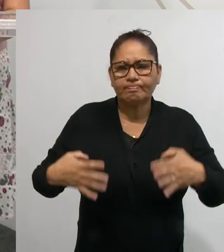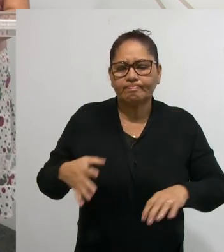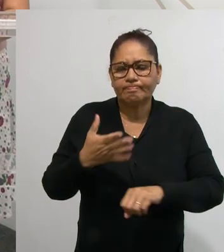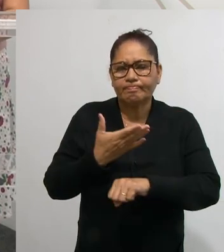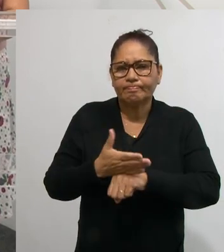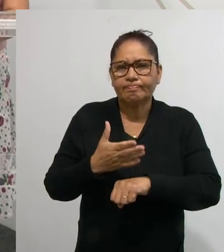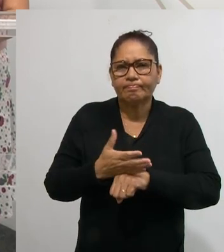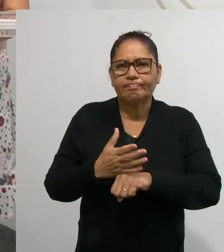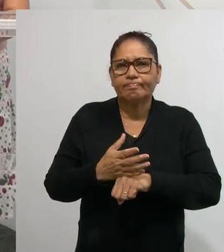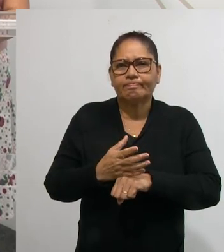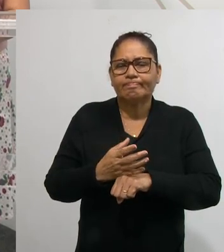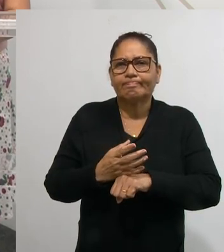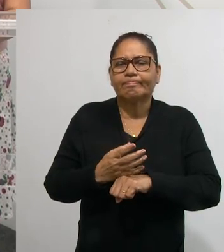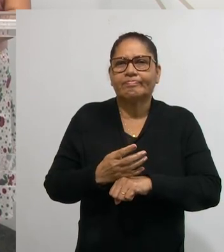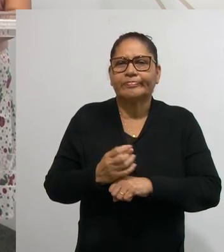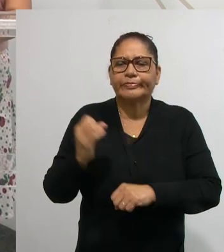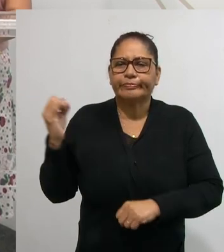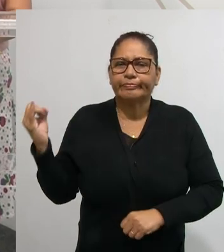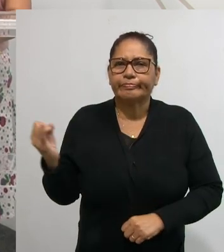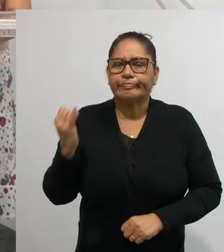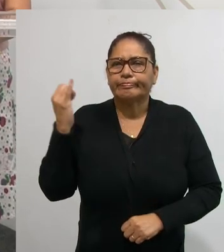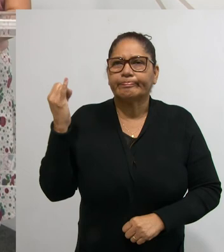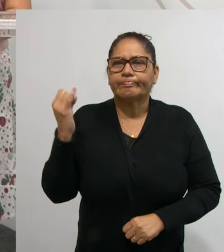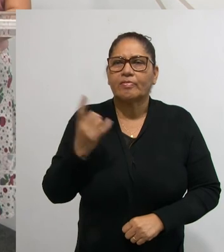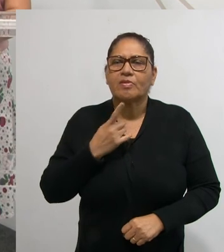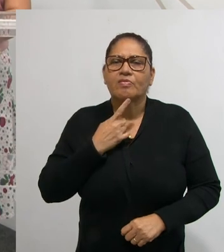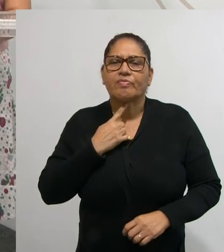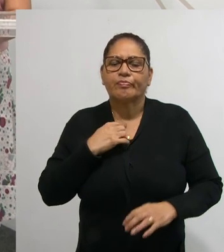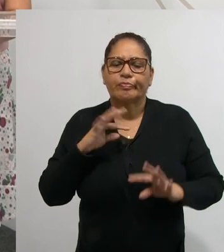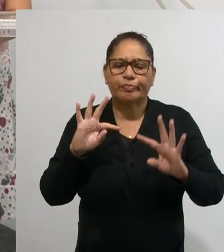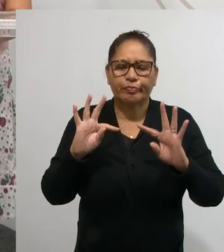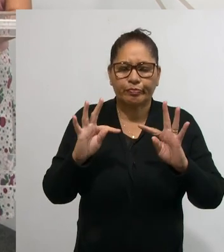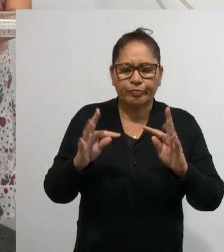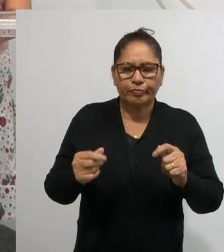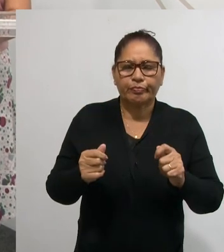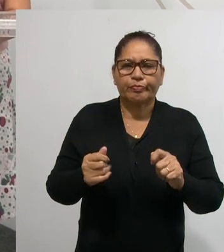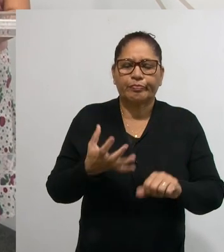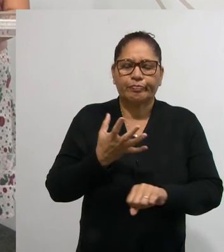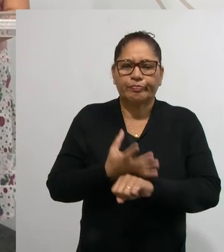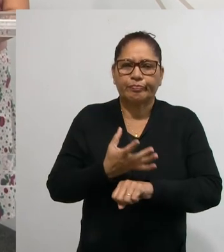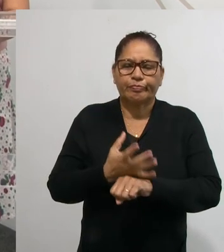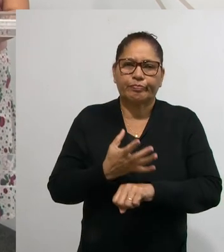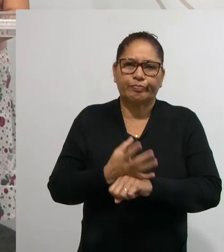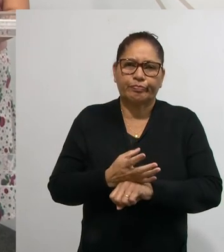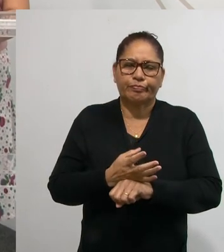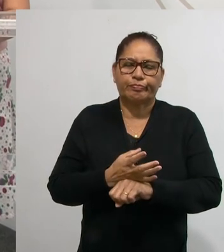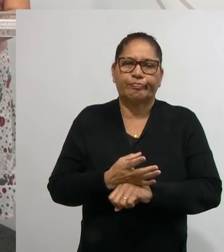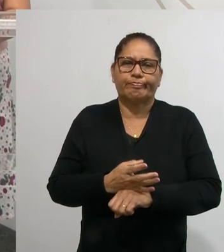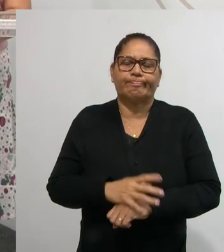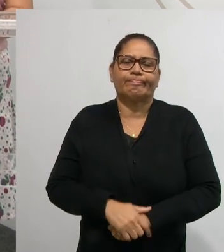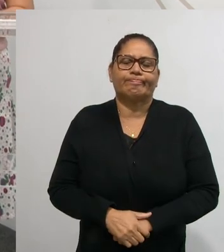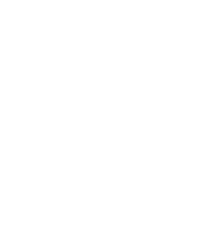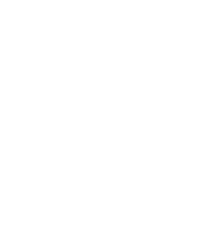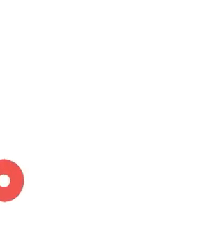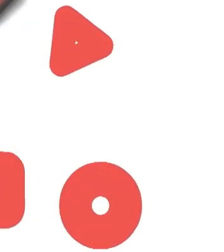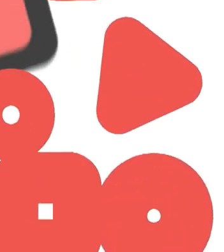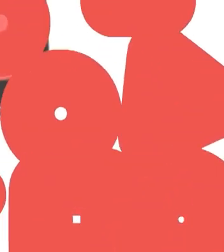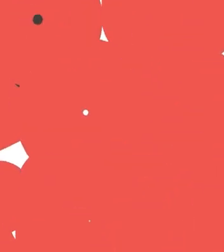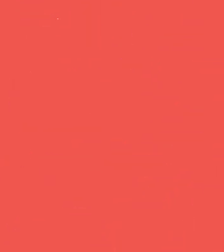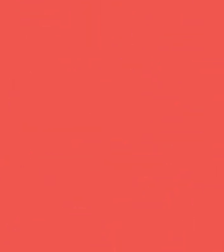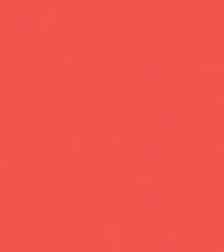prática isso é fundamental Desejo a todos uma ótima disciplina e ótimas aprendizagens até mais